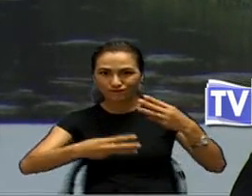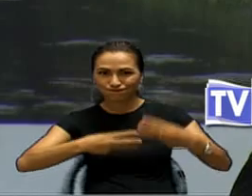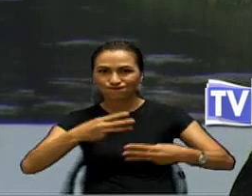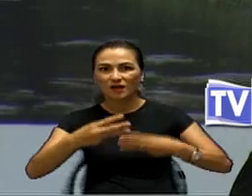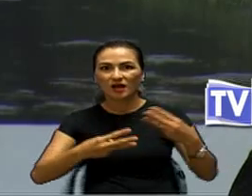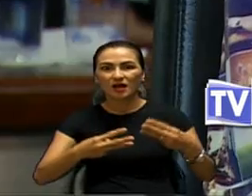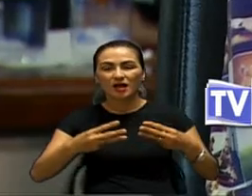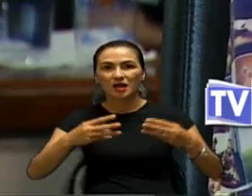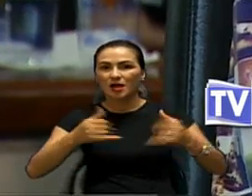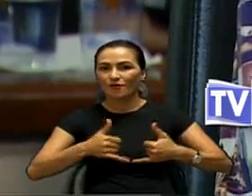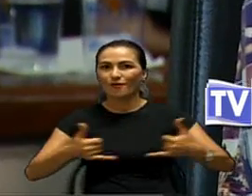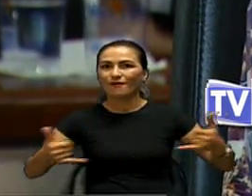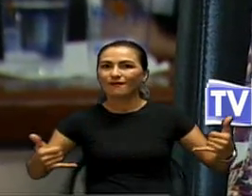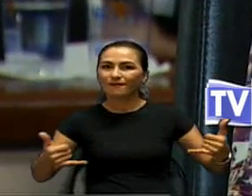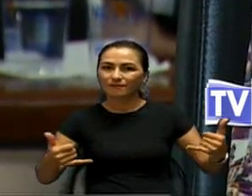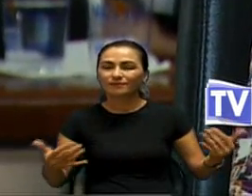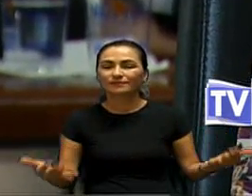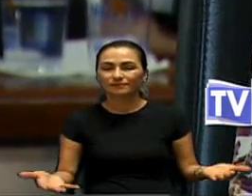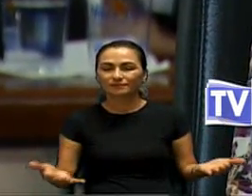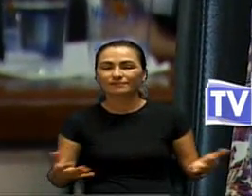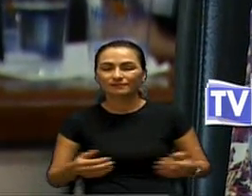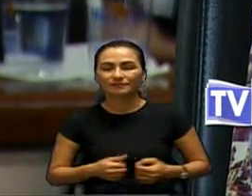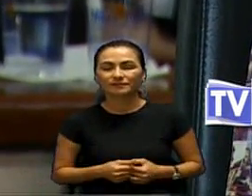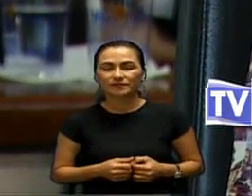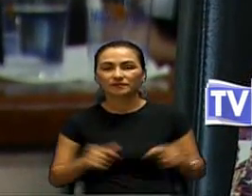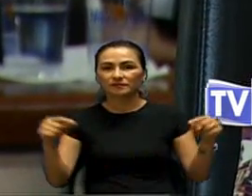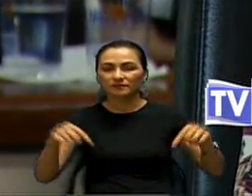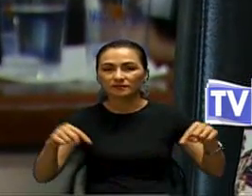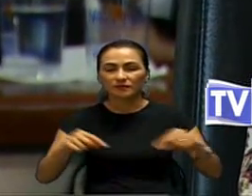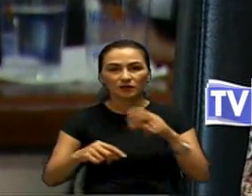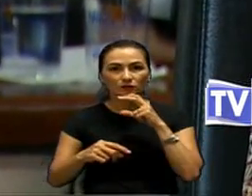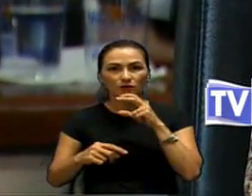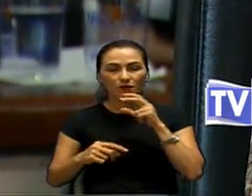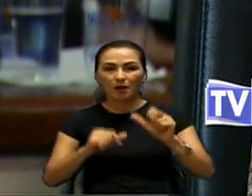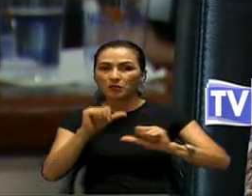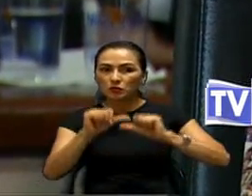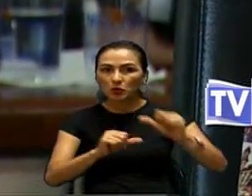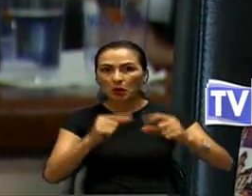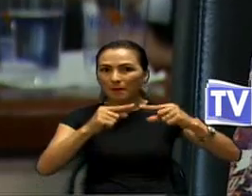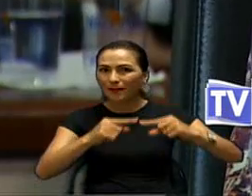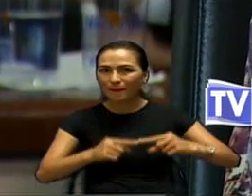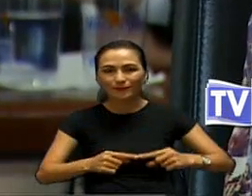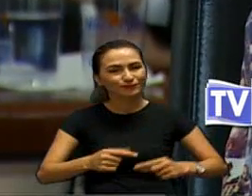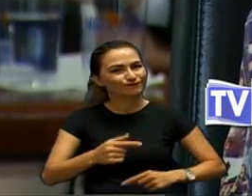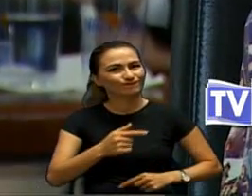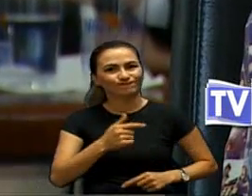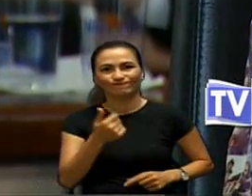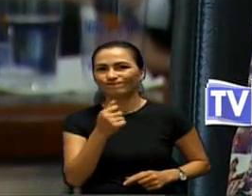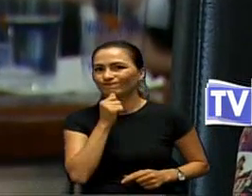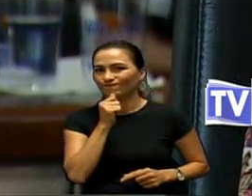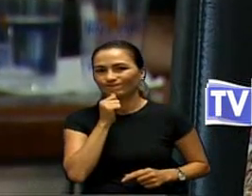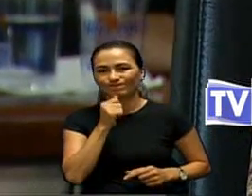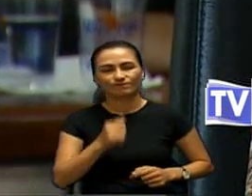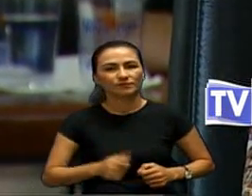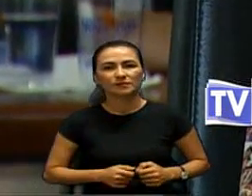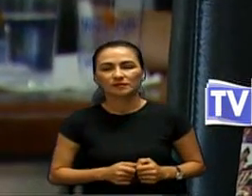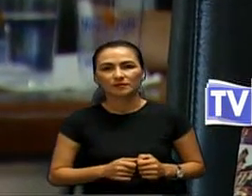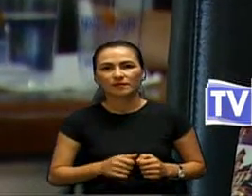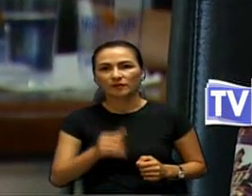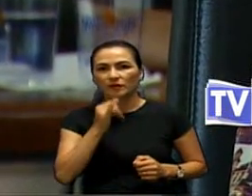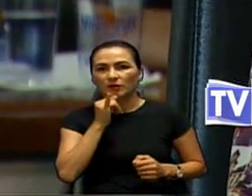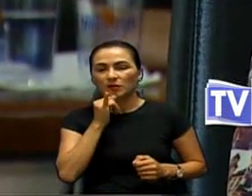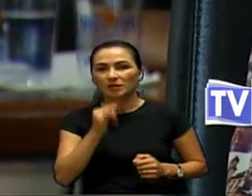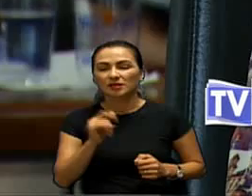a Sorocaba não se adaptou ainda. Não temos a coleta seletiva, não temos o incentivo à logística